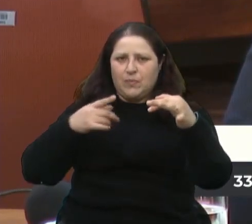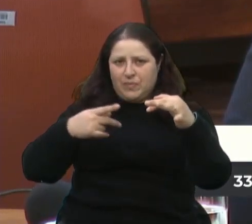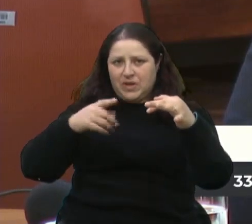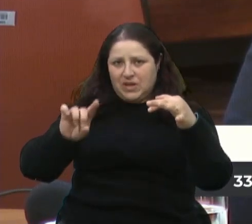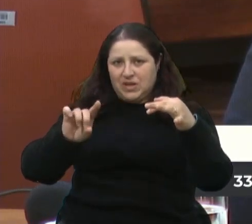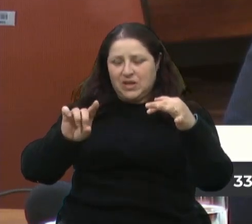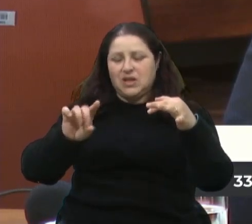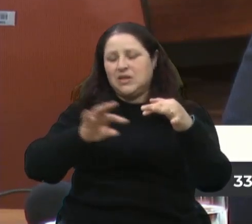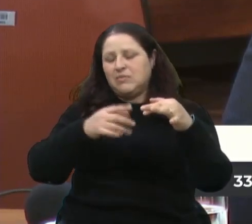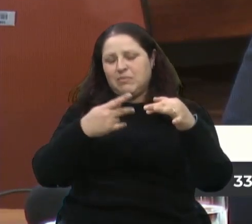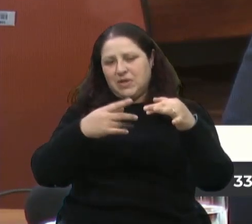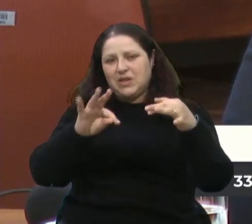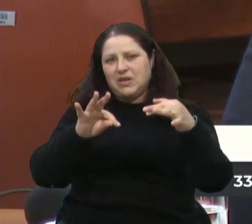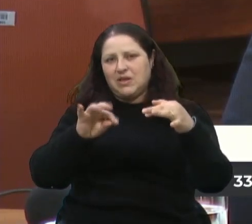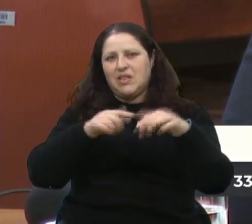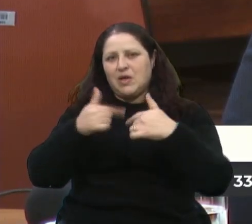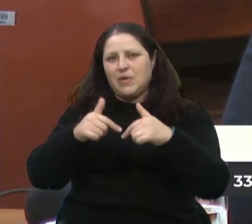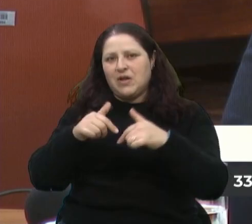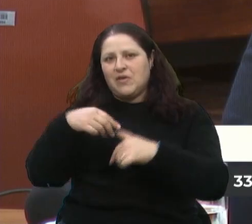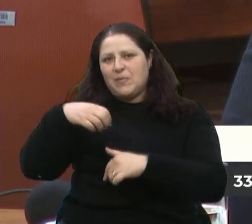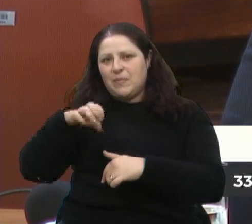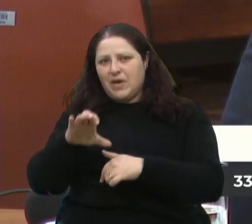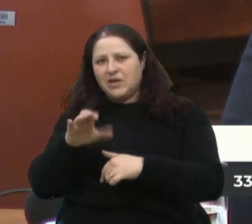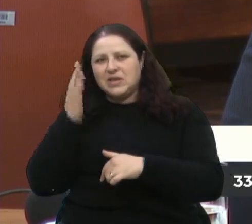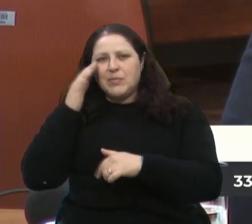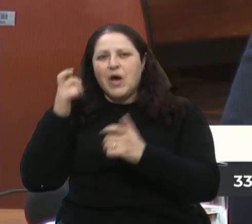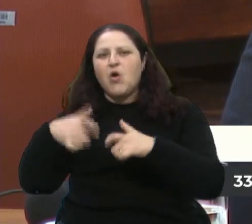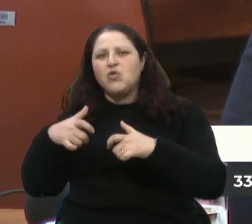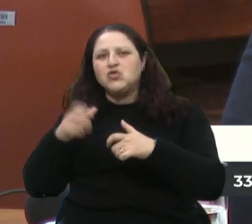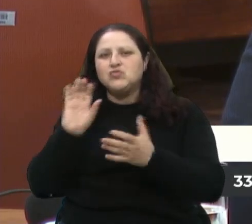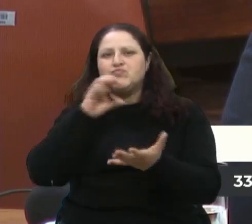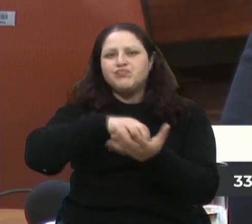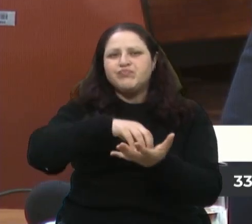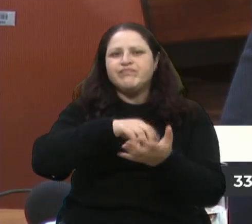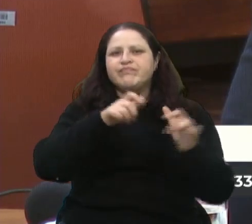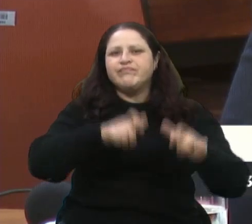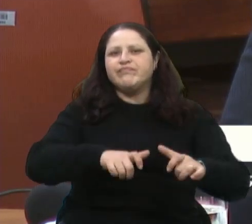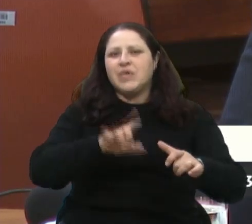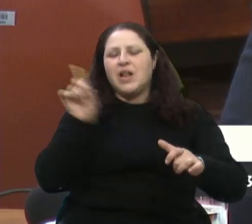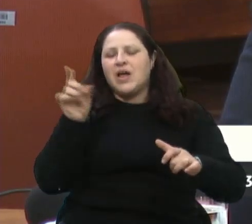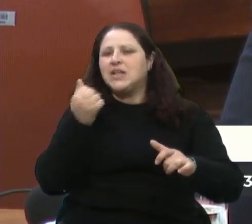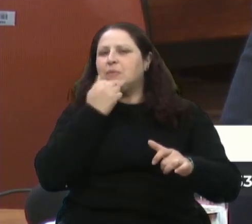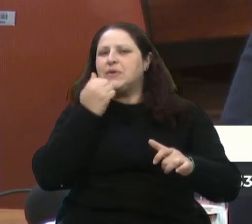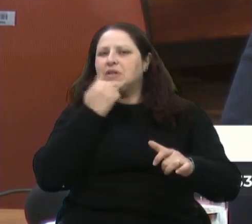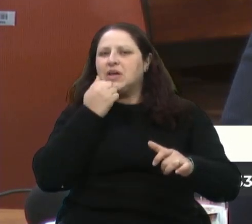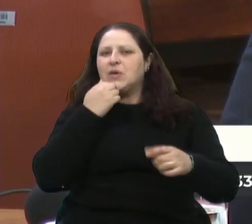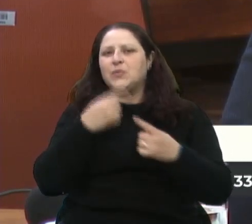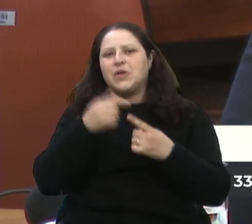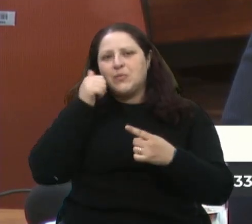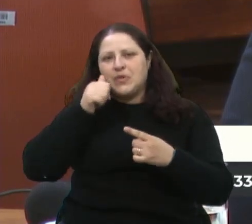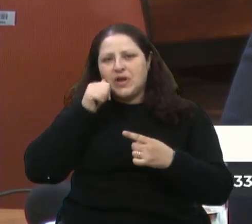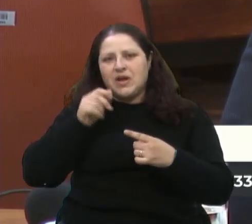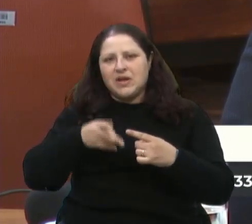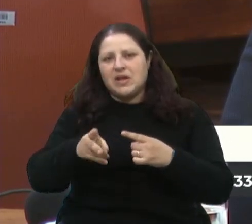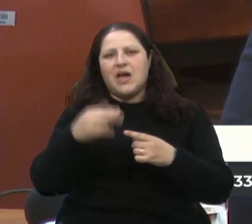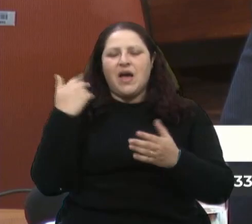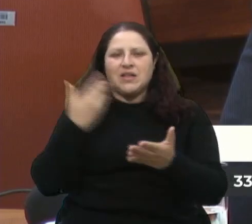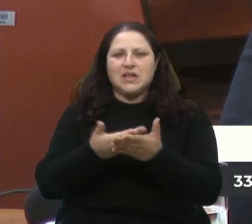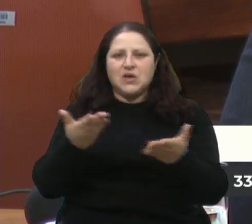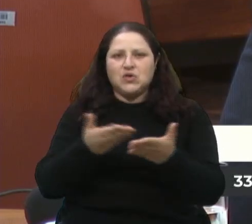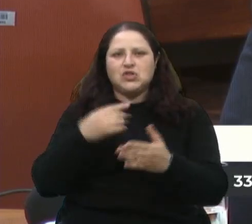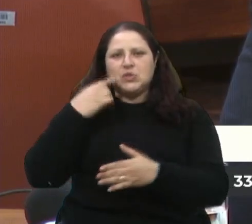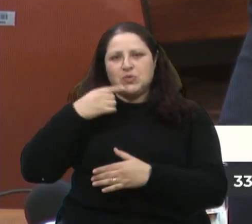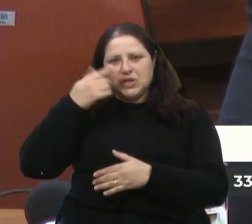no MEC. Sabe para onde que foi a universidade, o campus da Universidade Federal? Lá para Tramandaí, porque essa deputada, que ainda hoje é deputada,